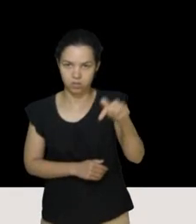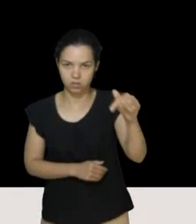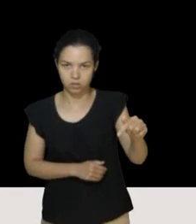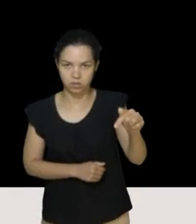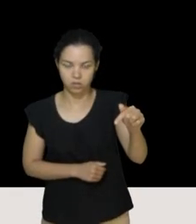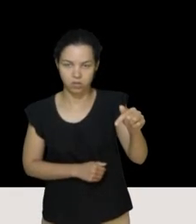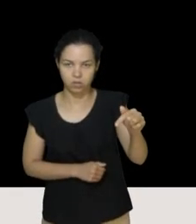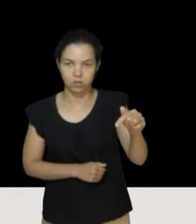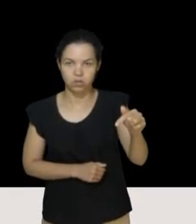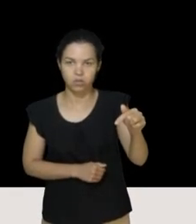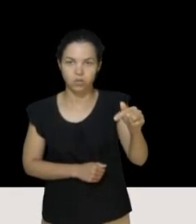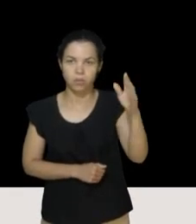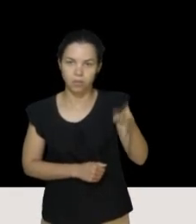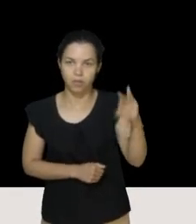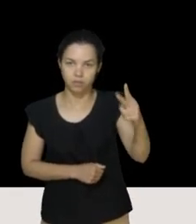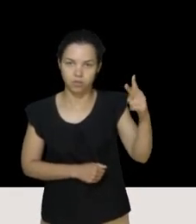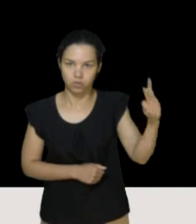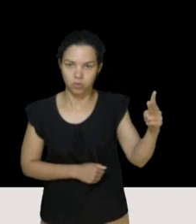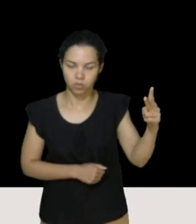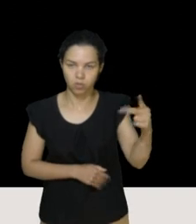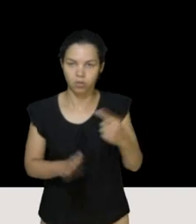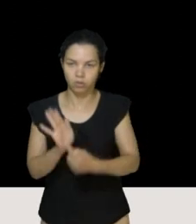077-2022. Veto parcial ao PL